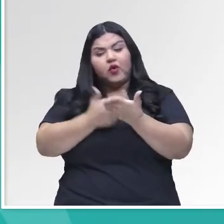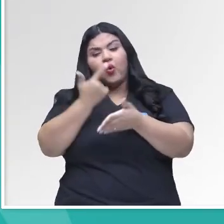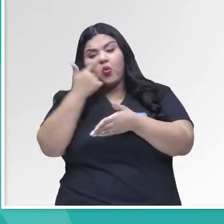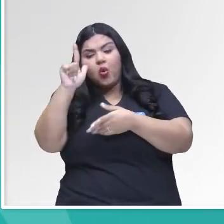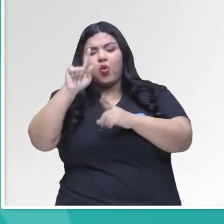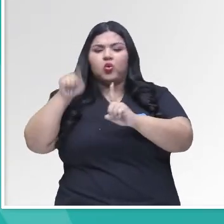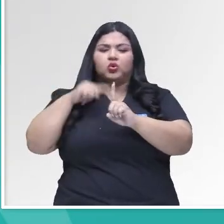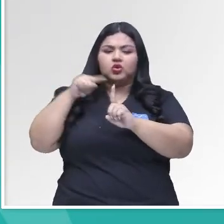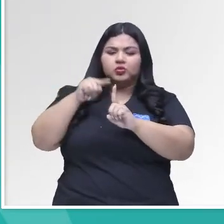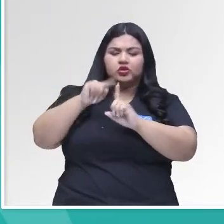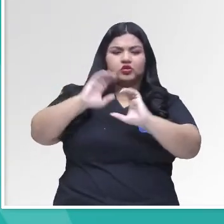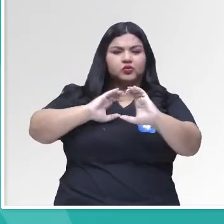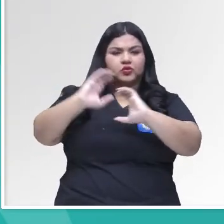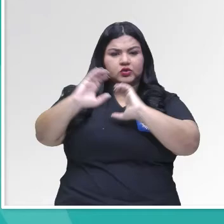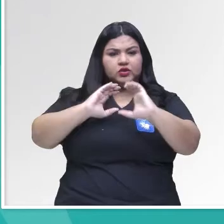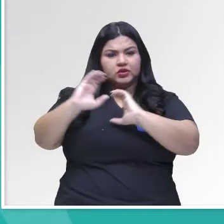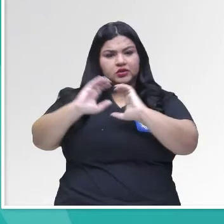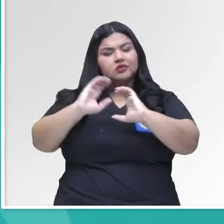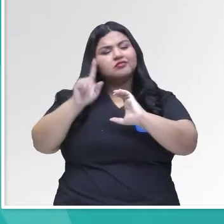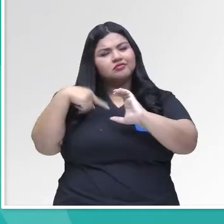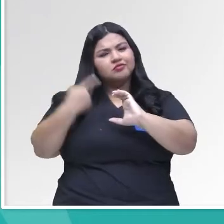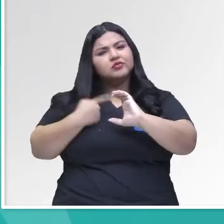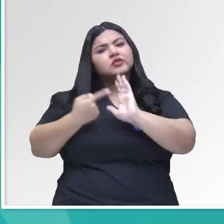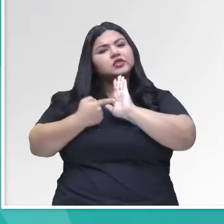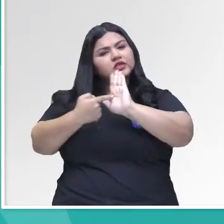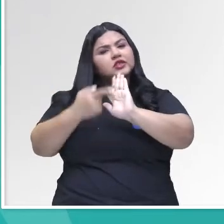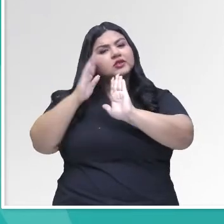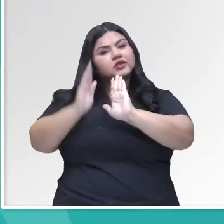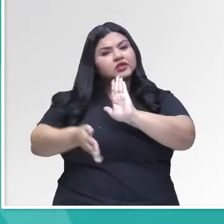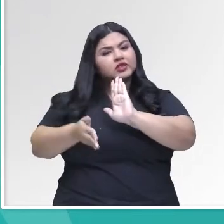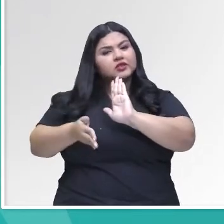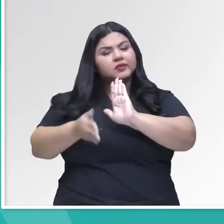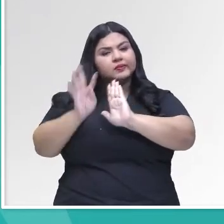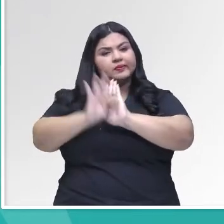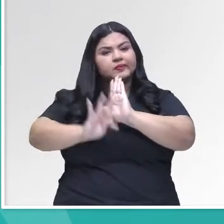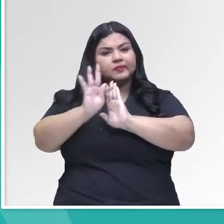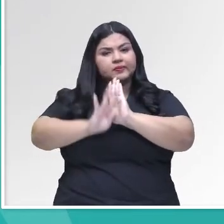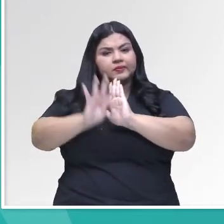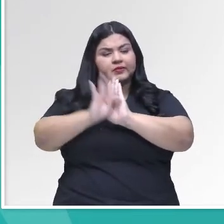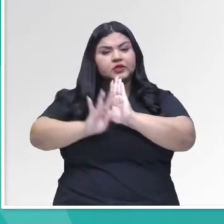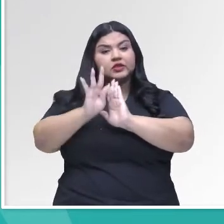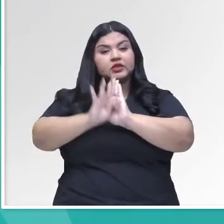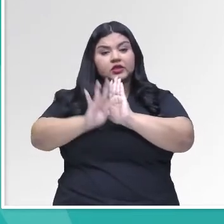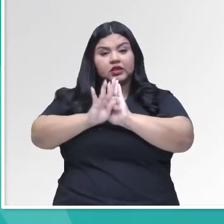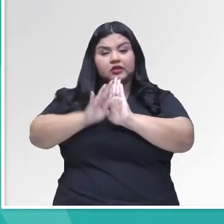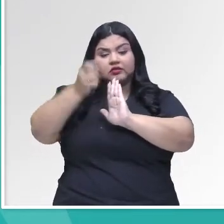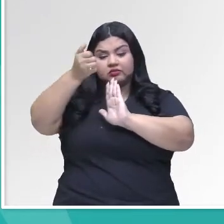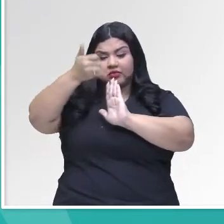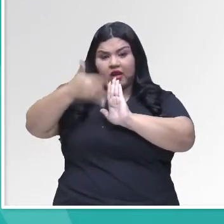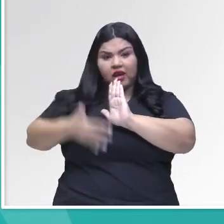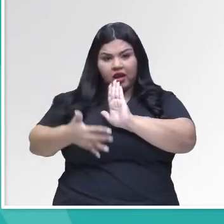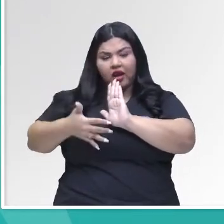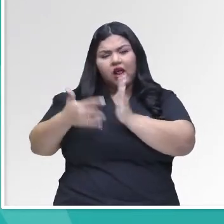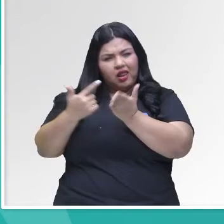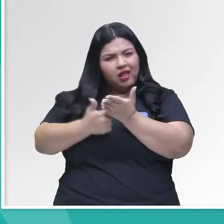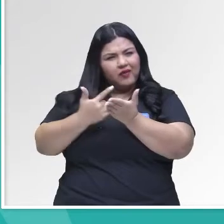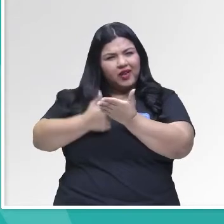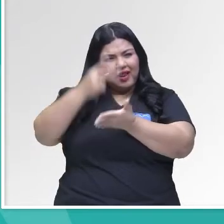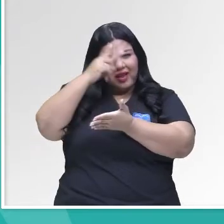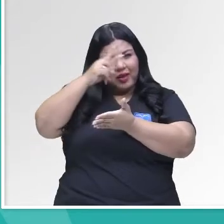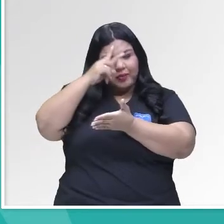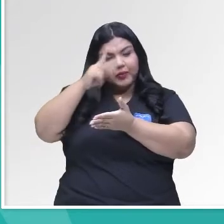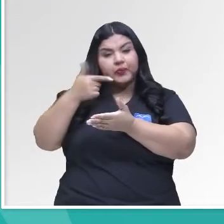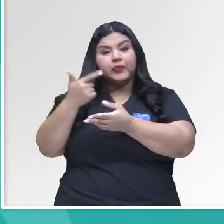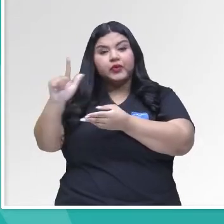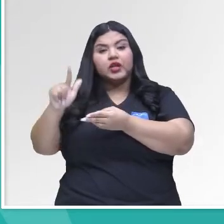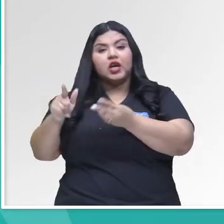objetivo comunicativo, como nós apresentamos. Apresentamos um texto e o texto falava sobre o livro, lembra? A